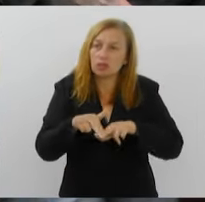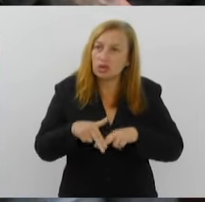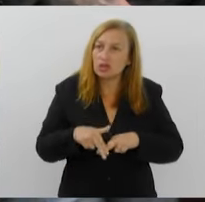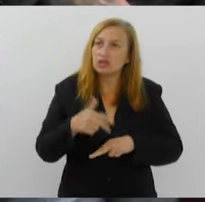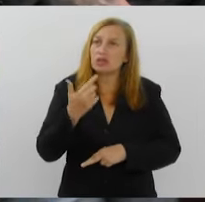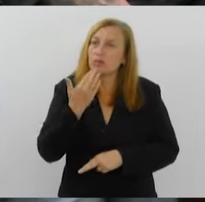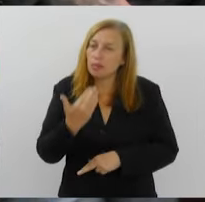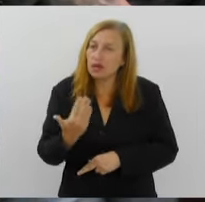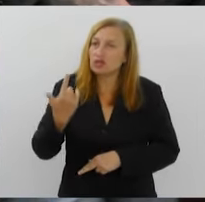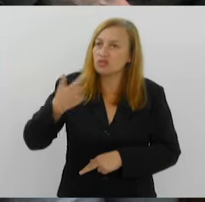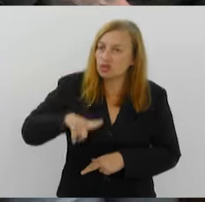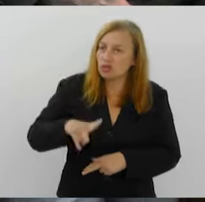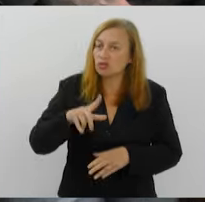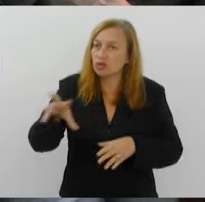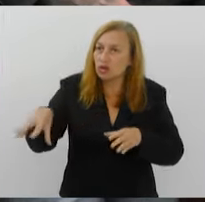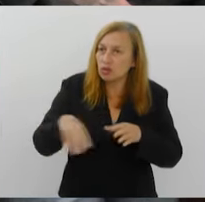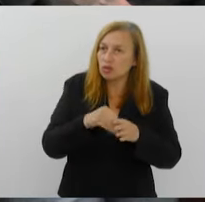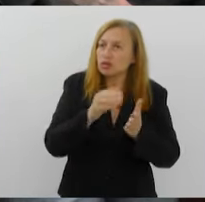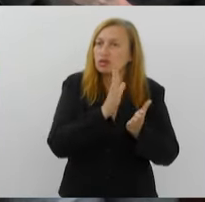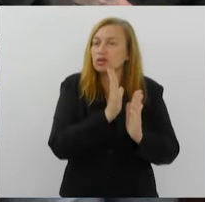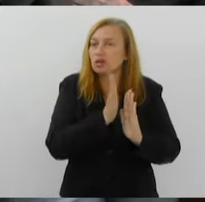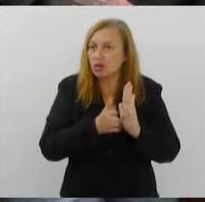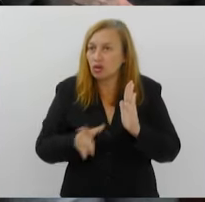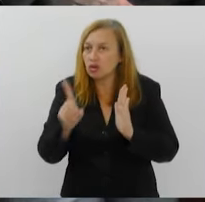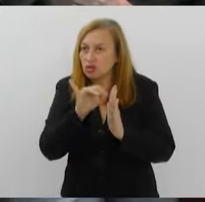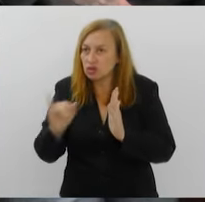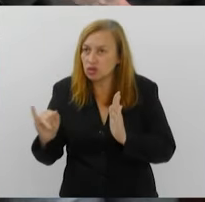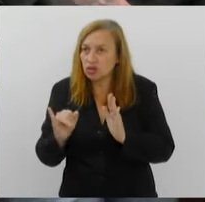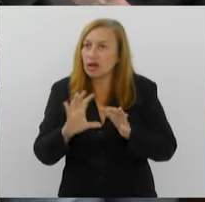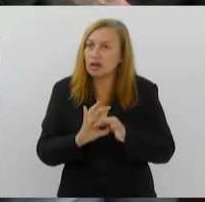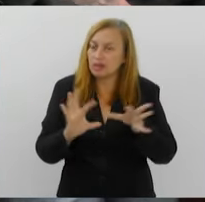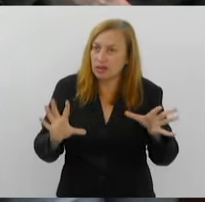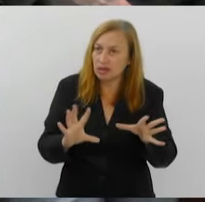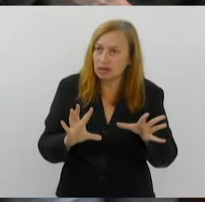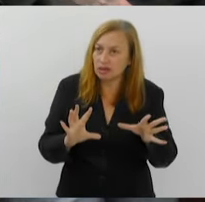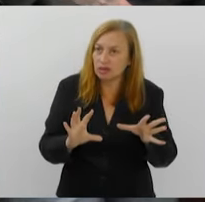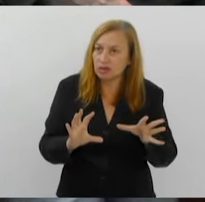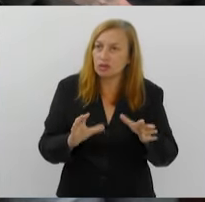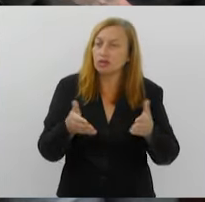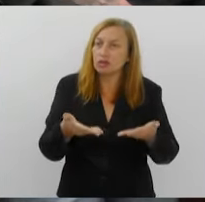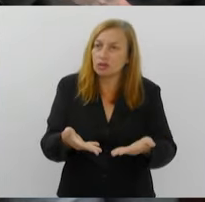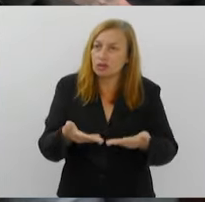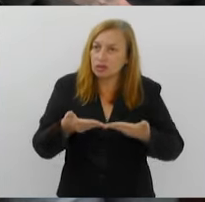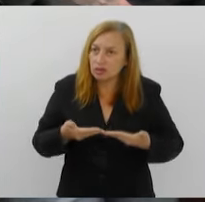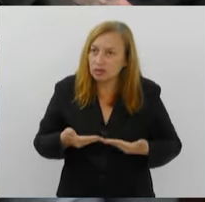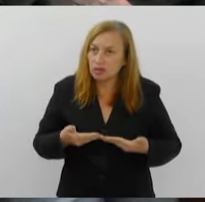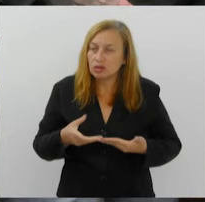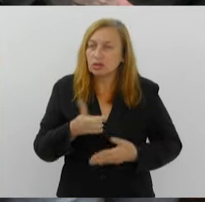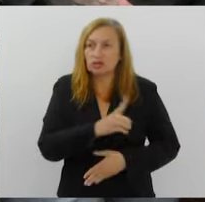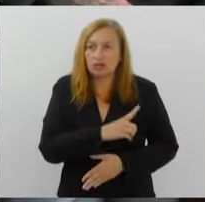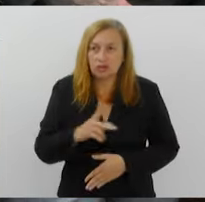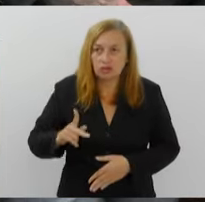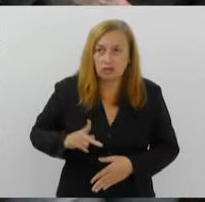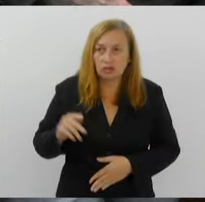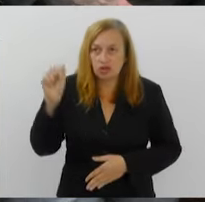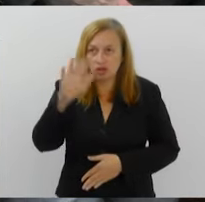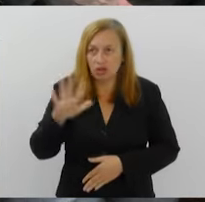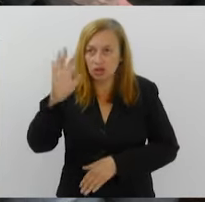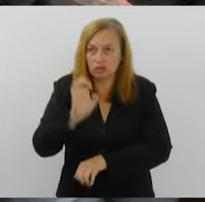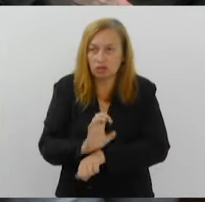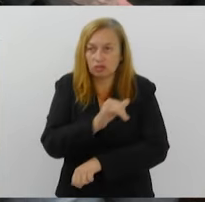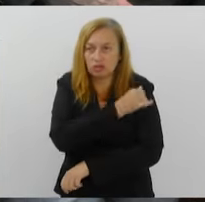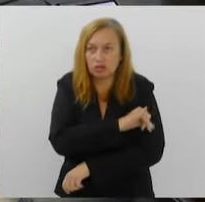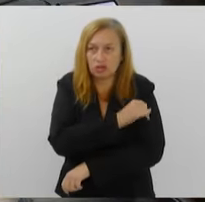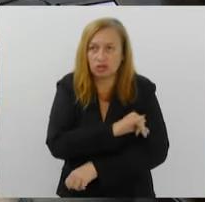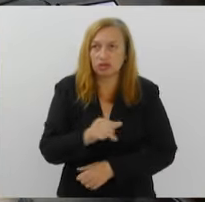ratifico o meu pedido de inclusão na próxima ordem do dia, a deliberação sobre a convocação da Defensora Pública Geral do Estado do Rio de Janeiro,